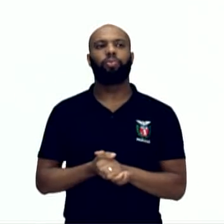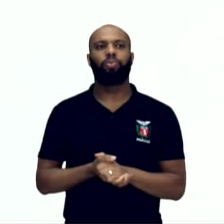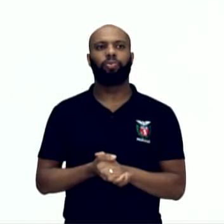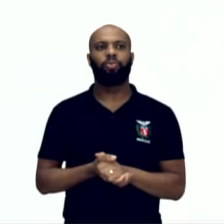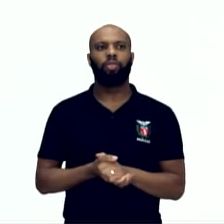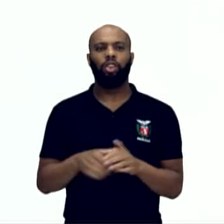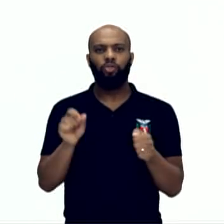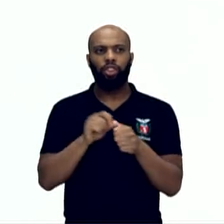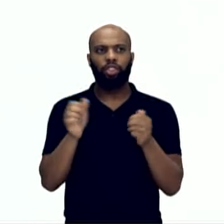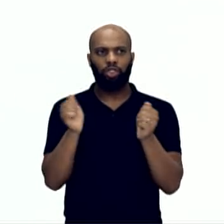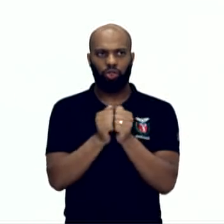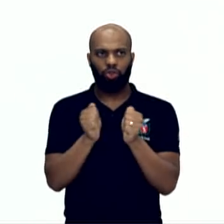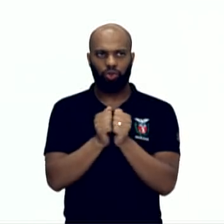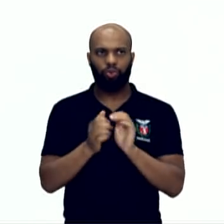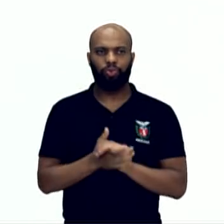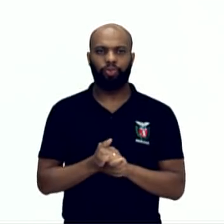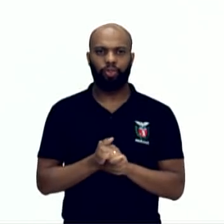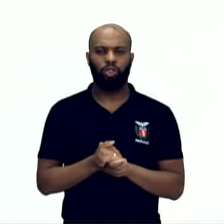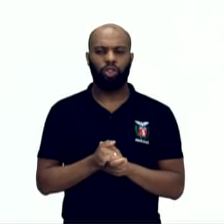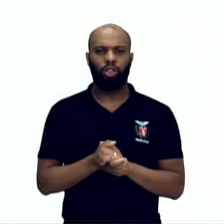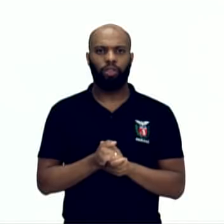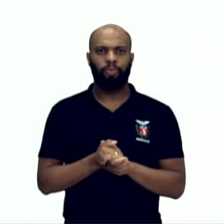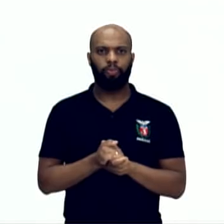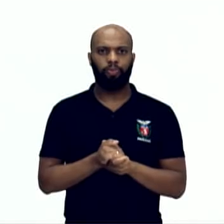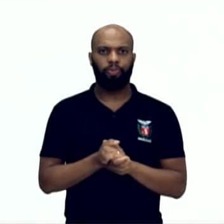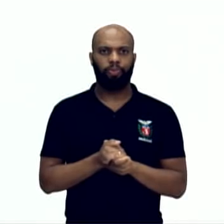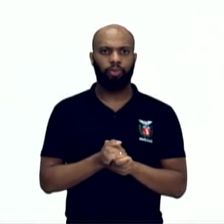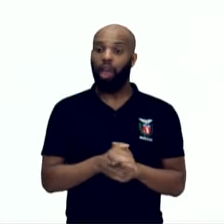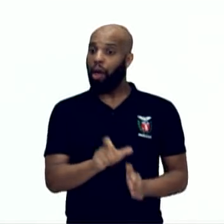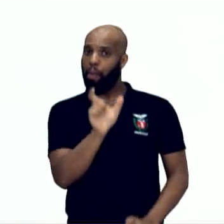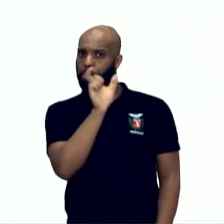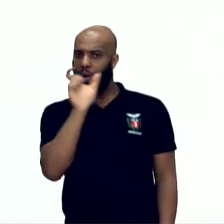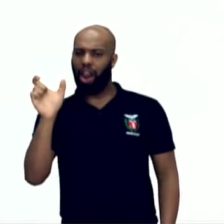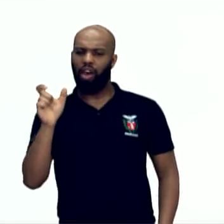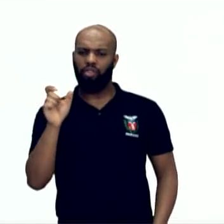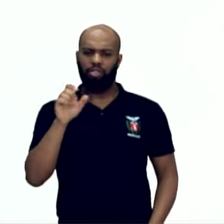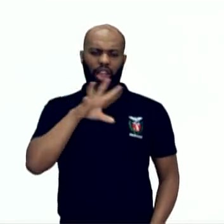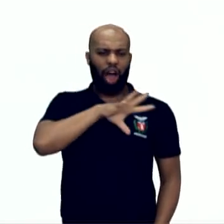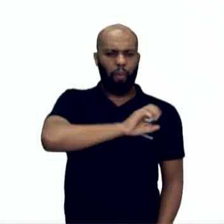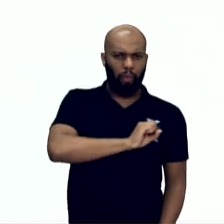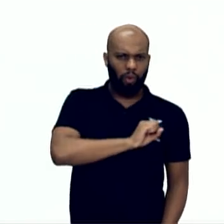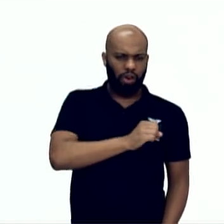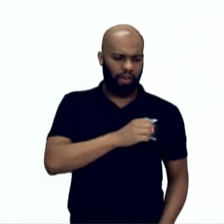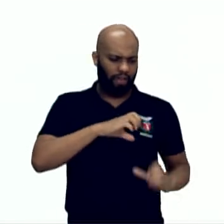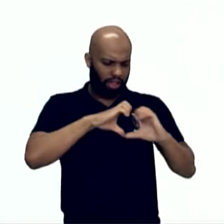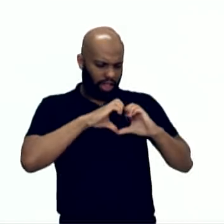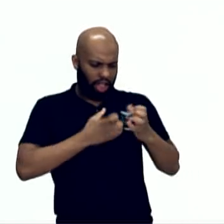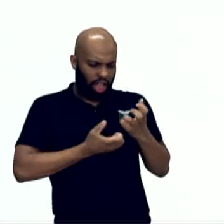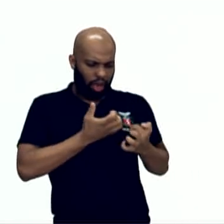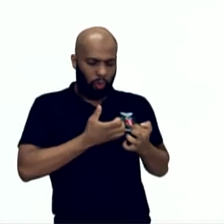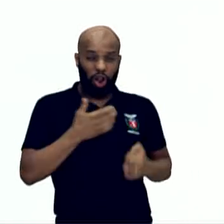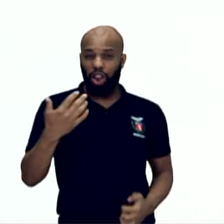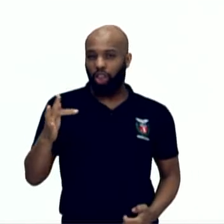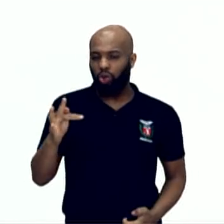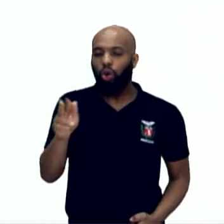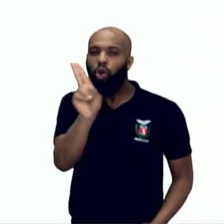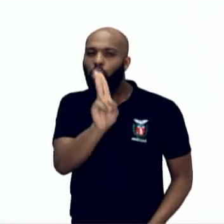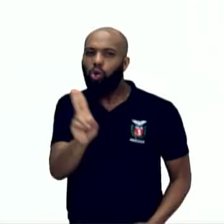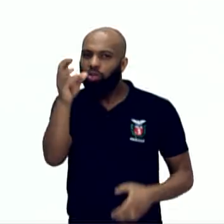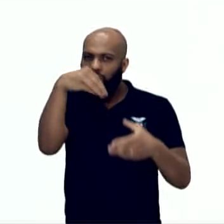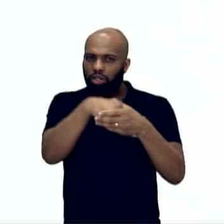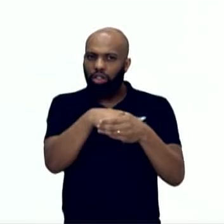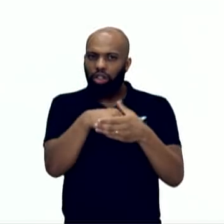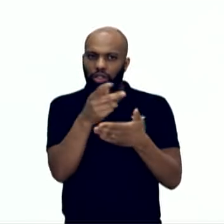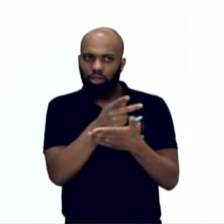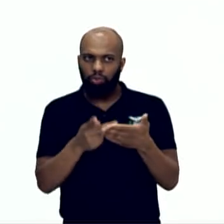vamos fazer junto? Como as palavras amor, ardor e dor, usadas no